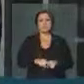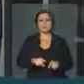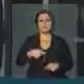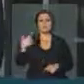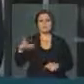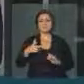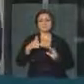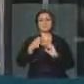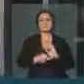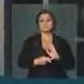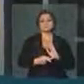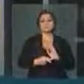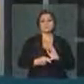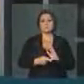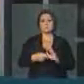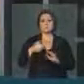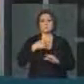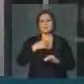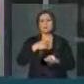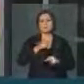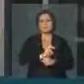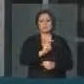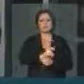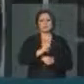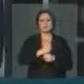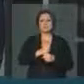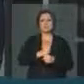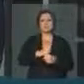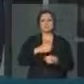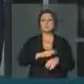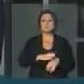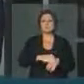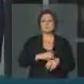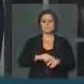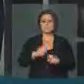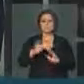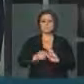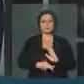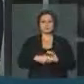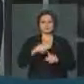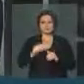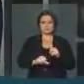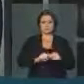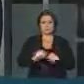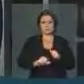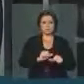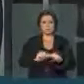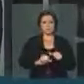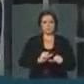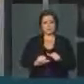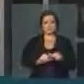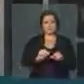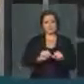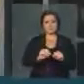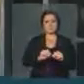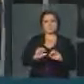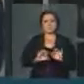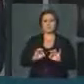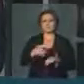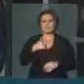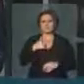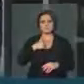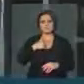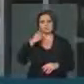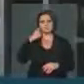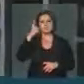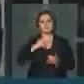sobre um outro projeto que eu defendo há muito tempo que é um projeto revolucionário que foi levado por